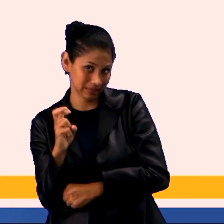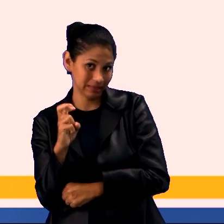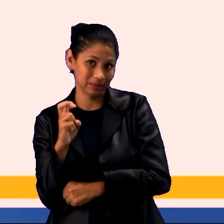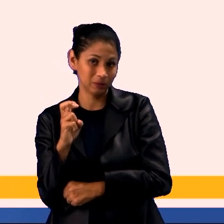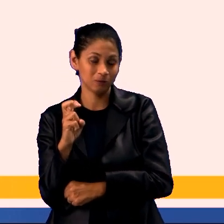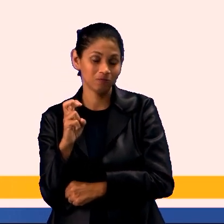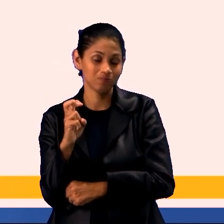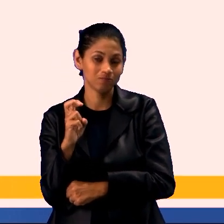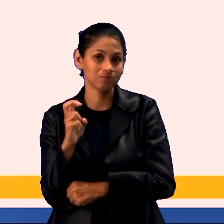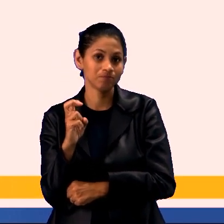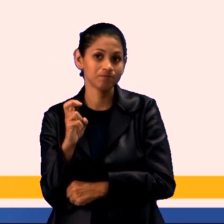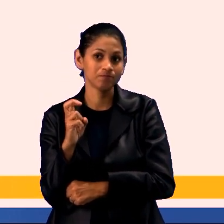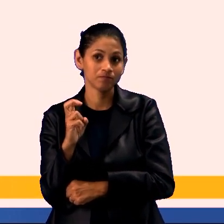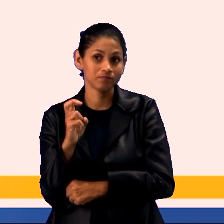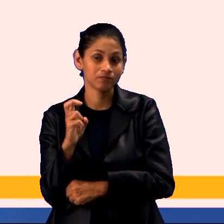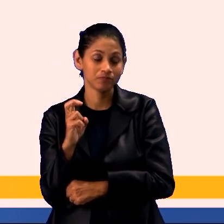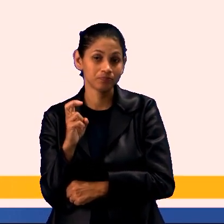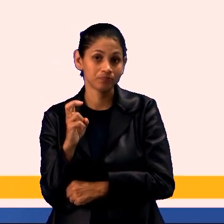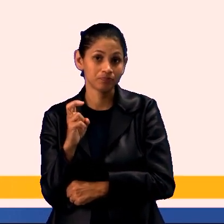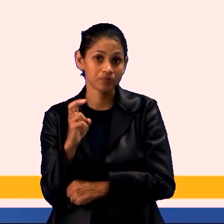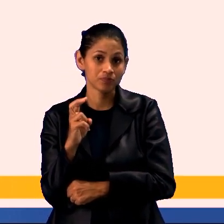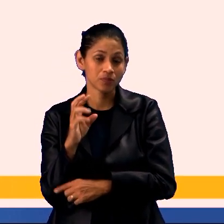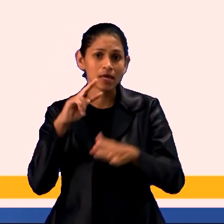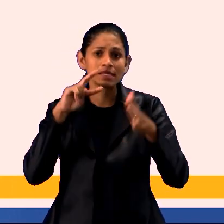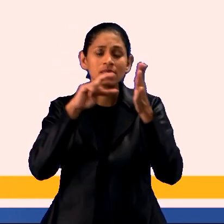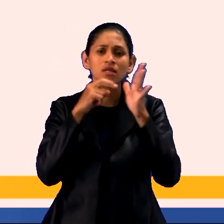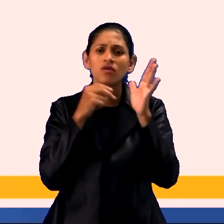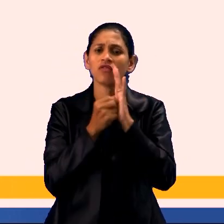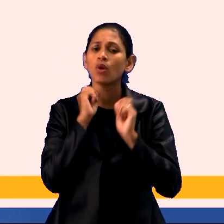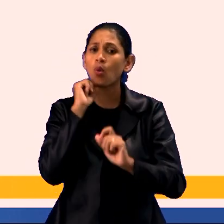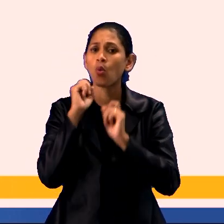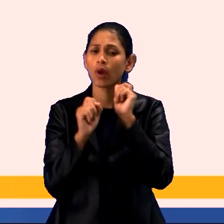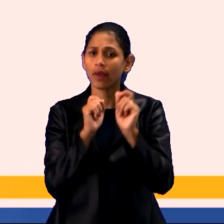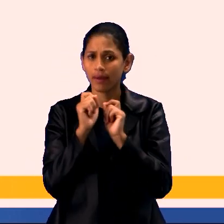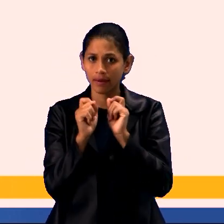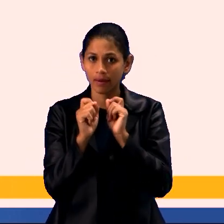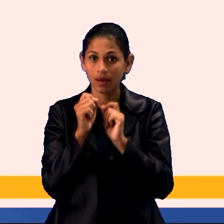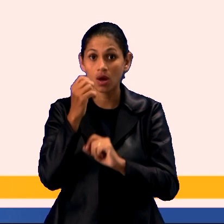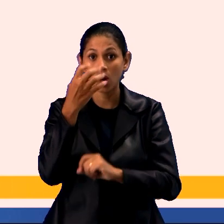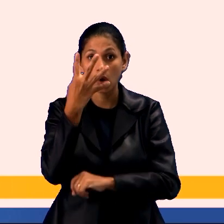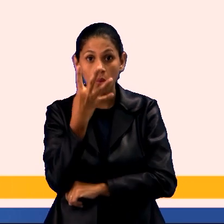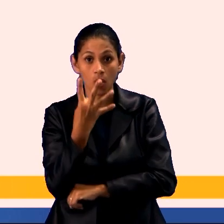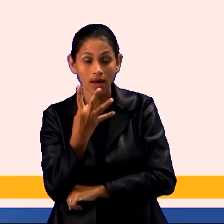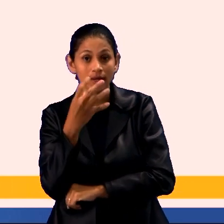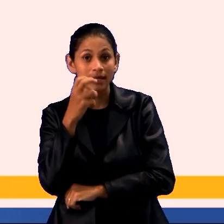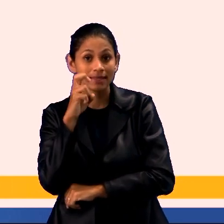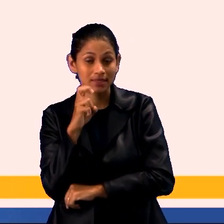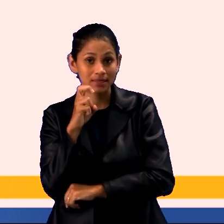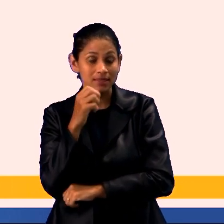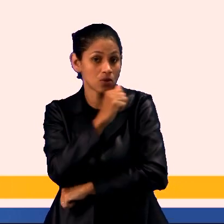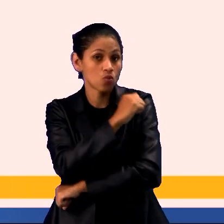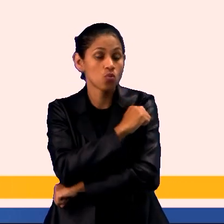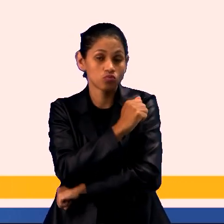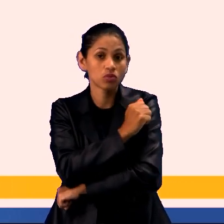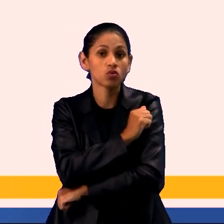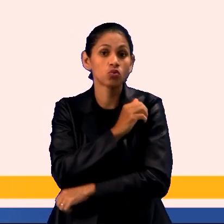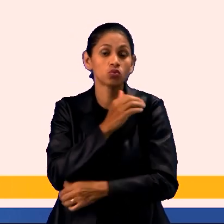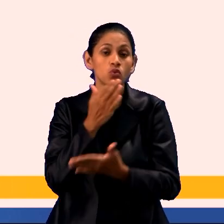alunos, 45 praticam algum esporte na escola. Futebol, vôlei, qualquer